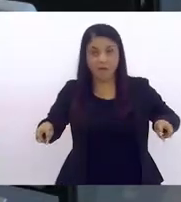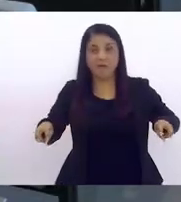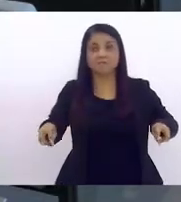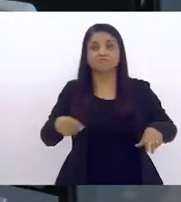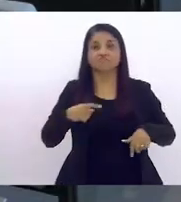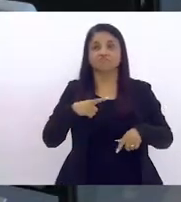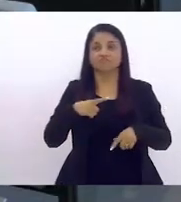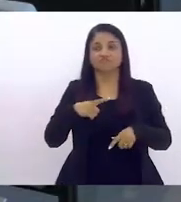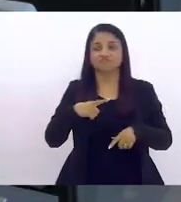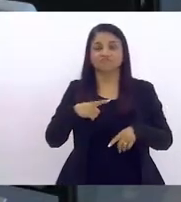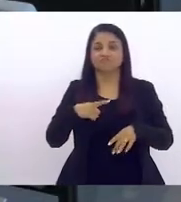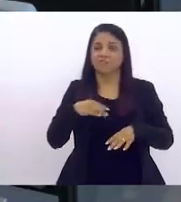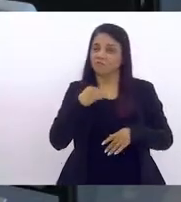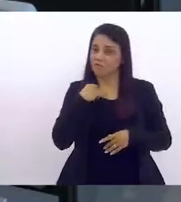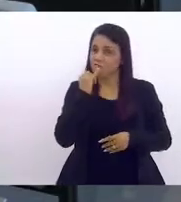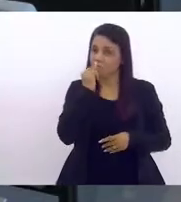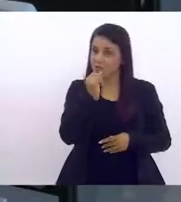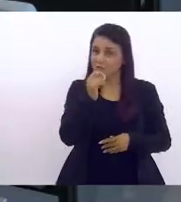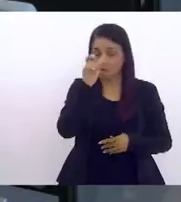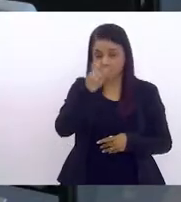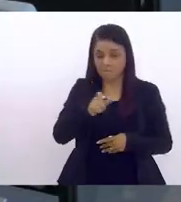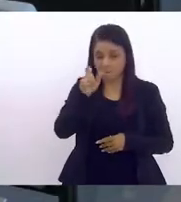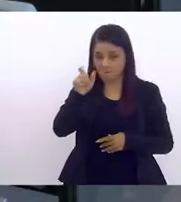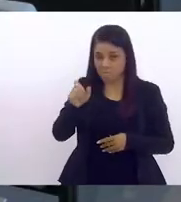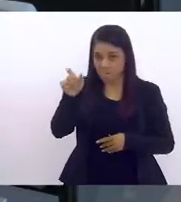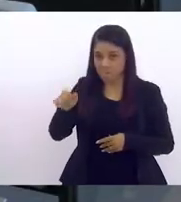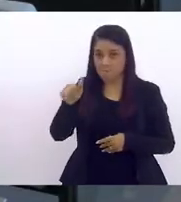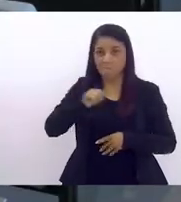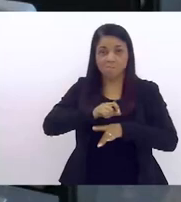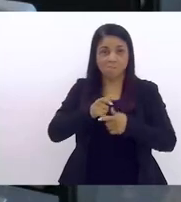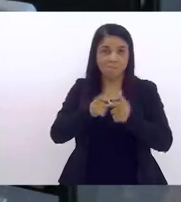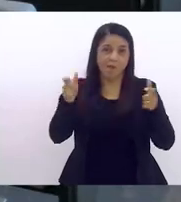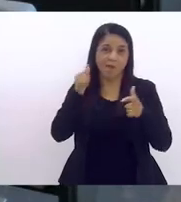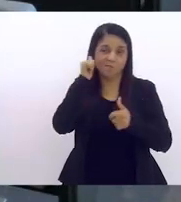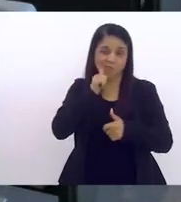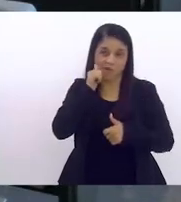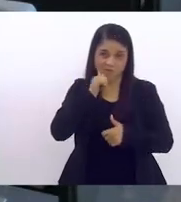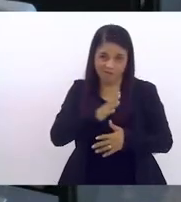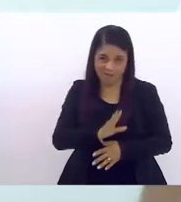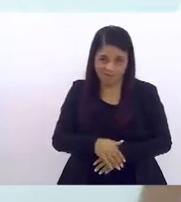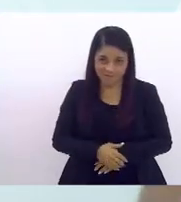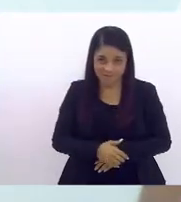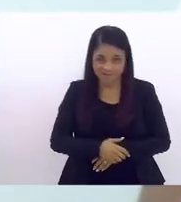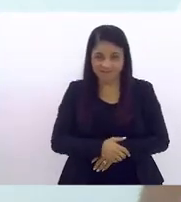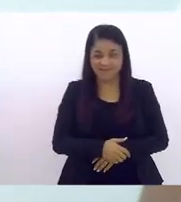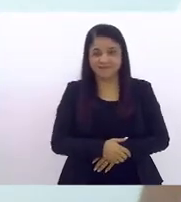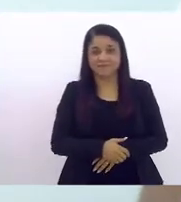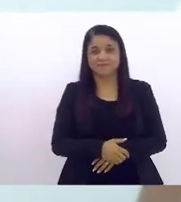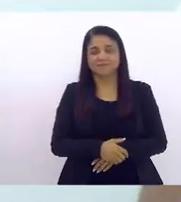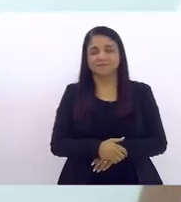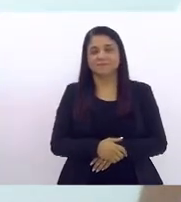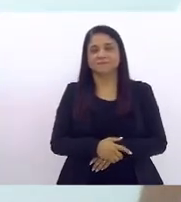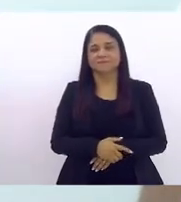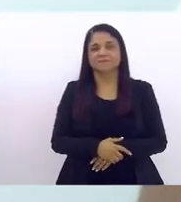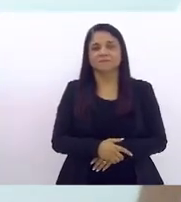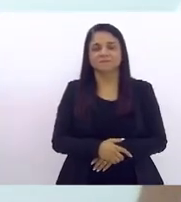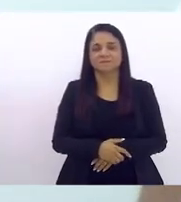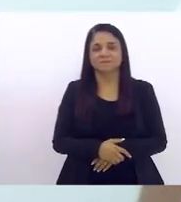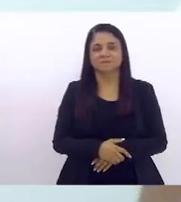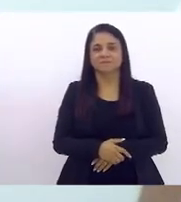dizer que são absolutamente só mulheres, podia ser. Eu imagino. Bem,